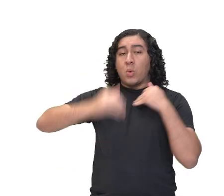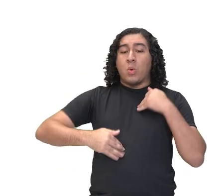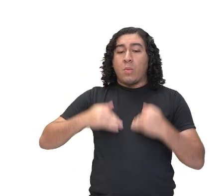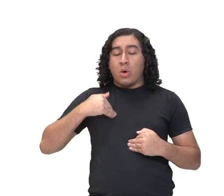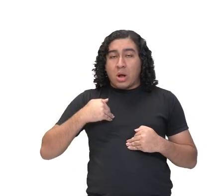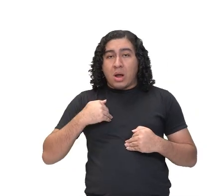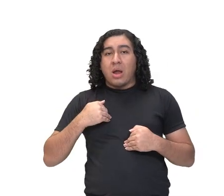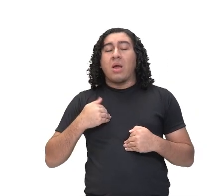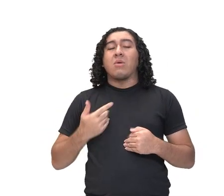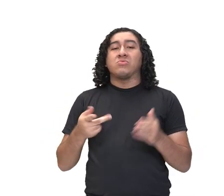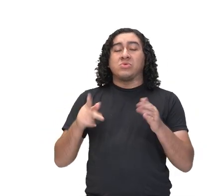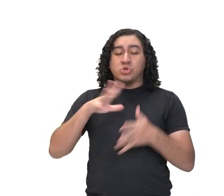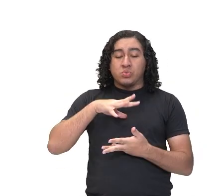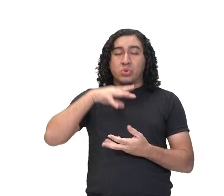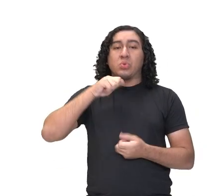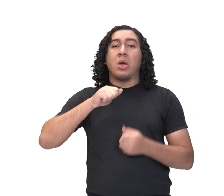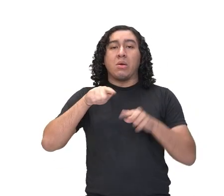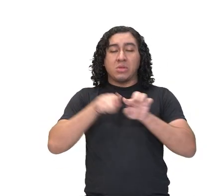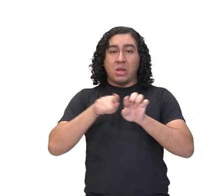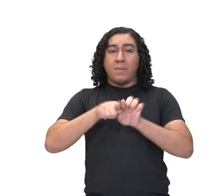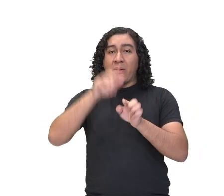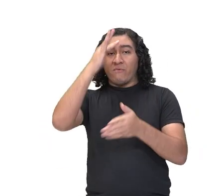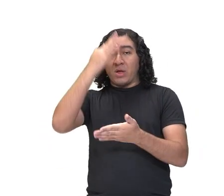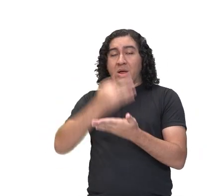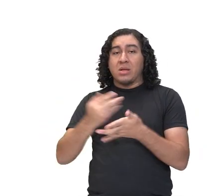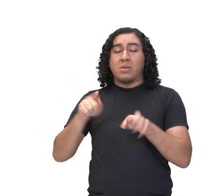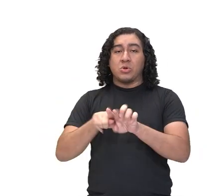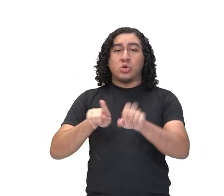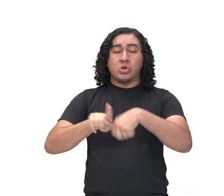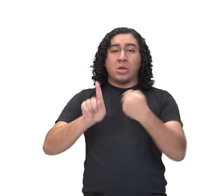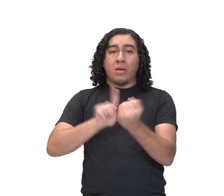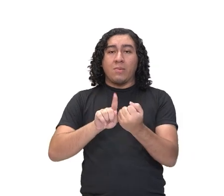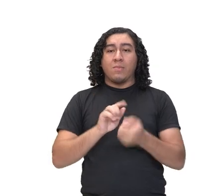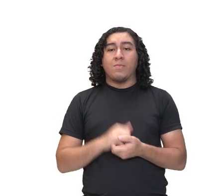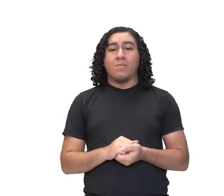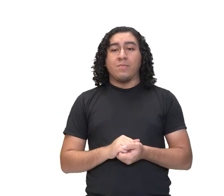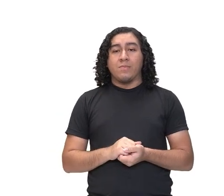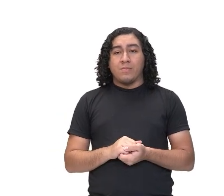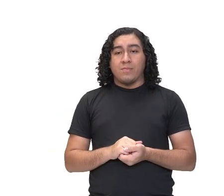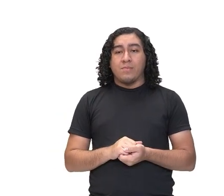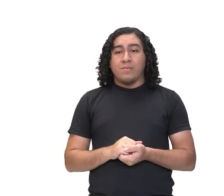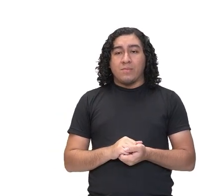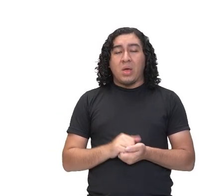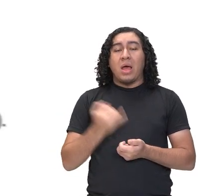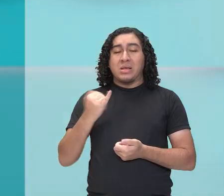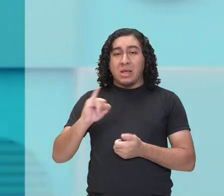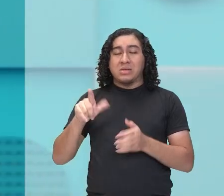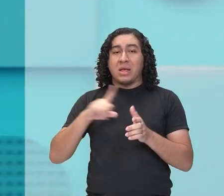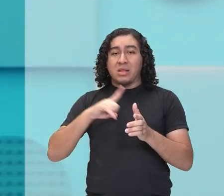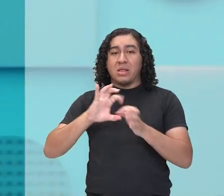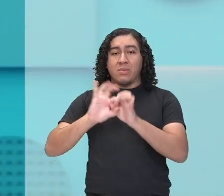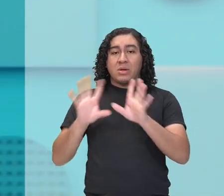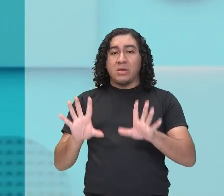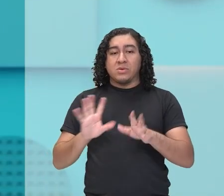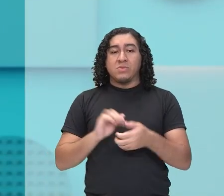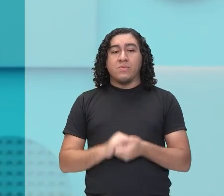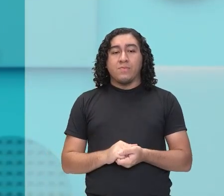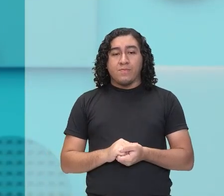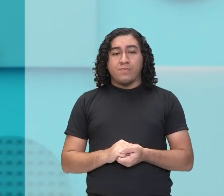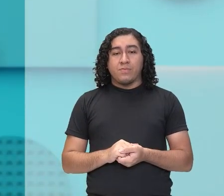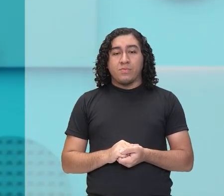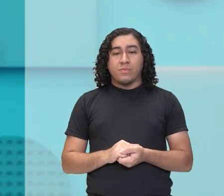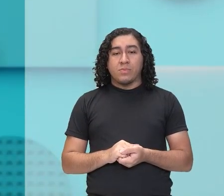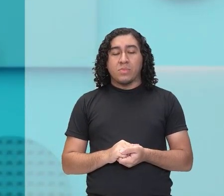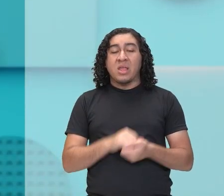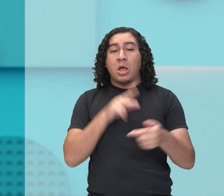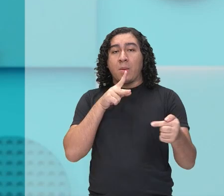moral, espiritual e social, em condições de liberdade e de dignidade. Romper o ciclo